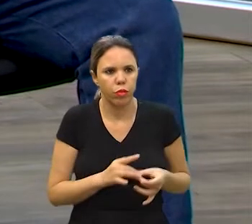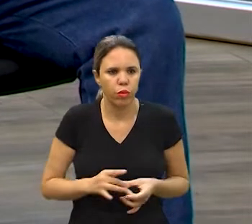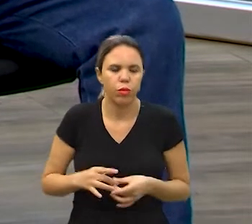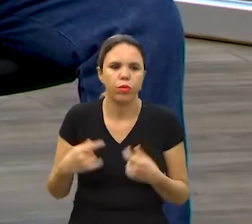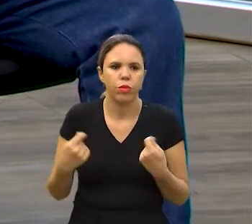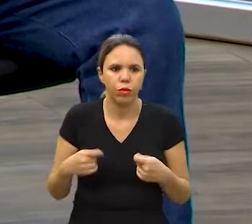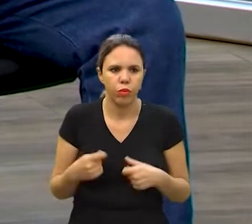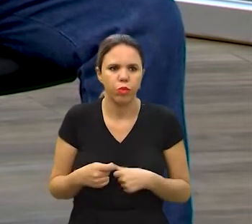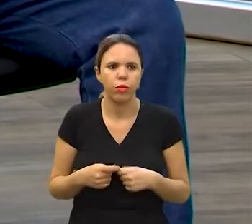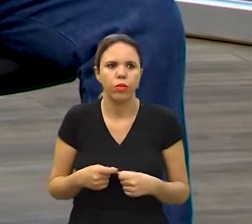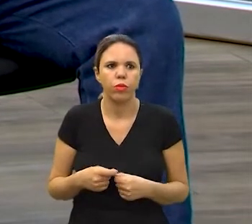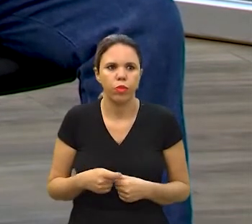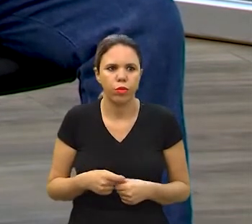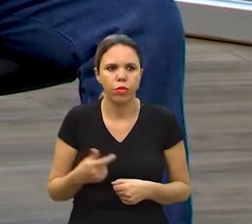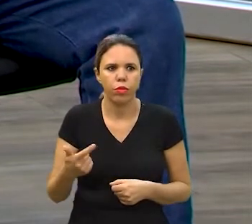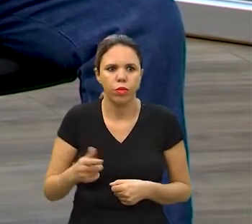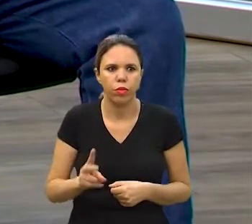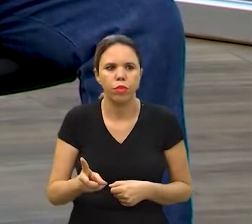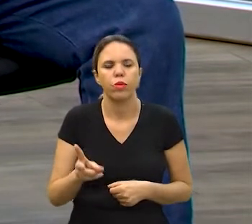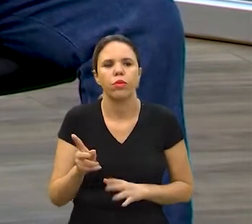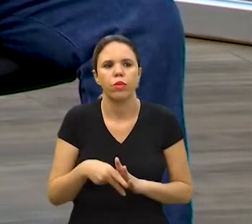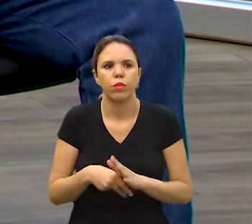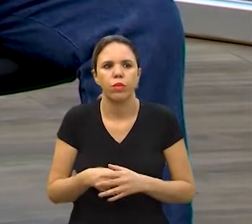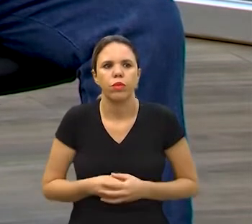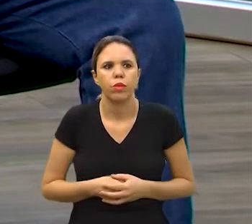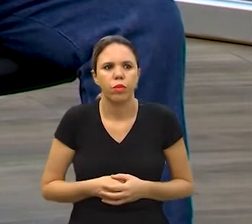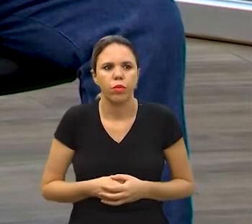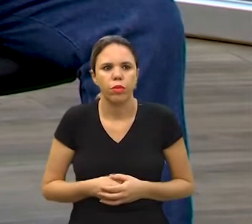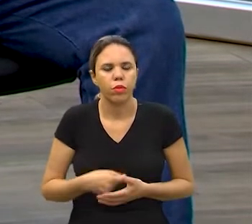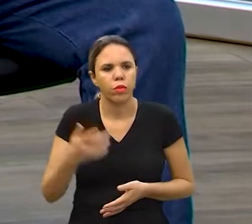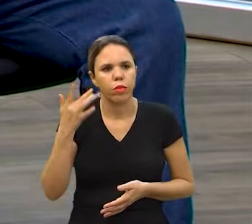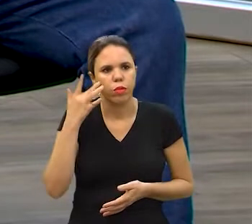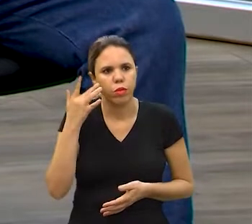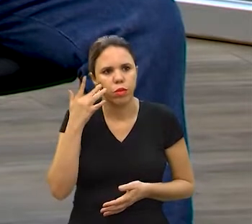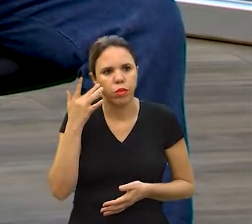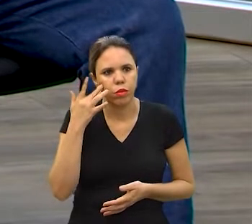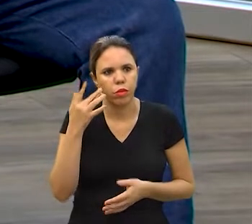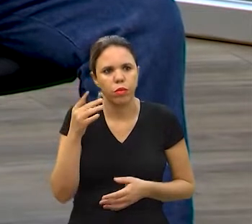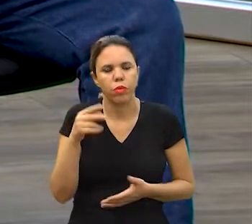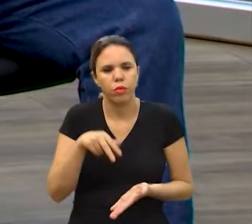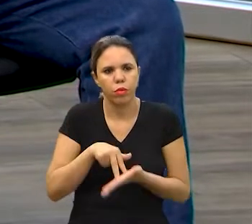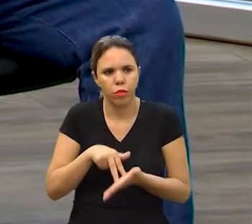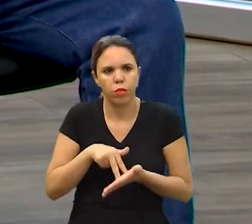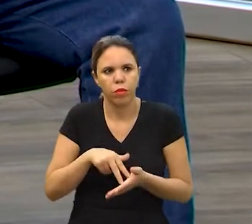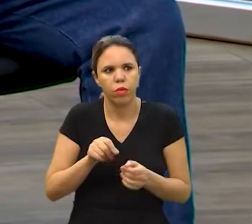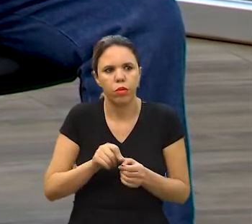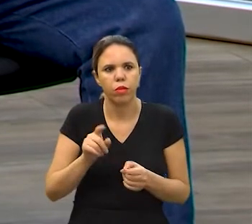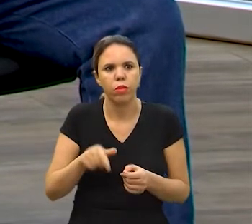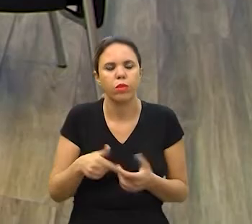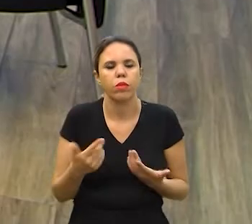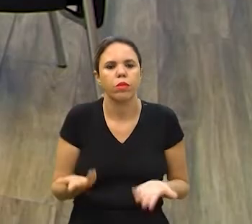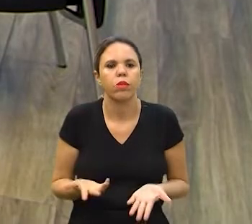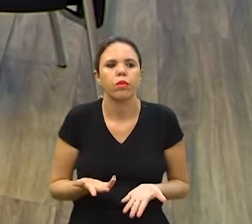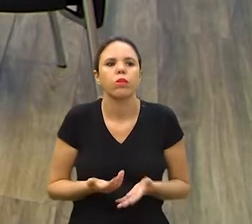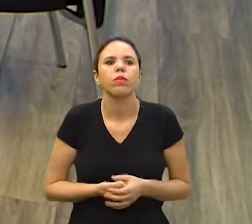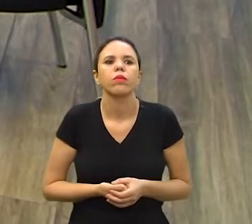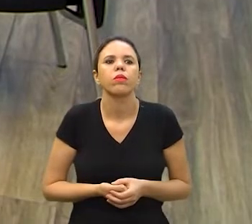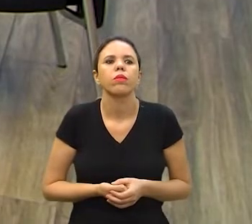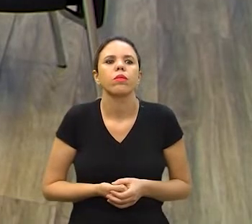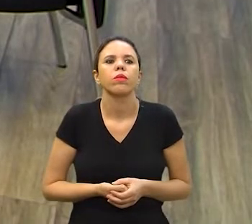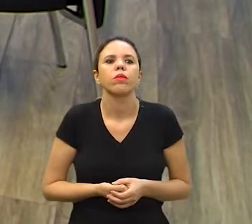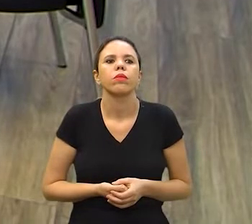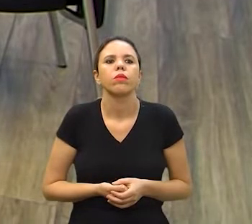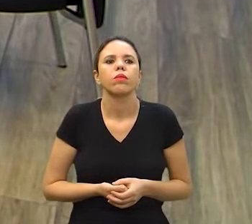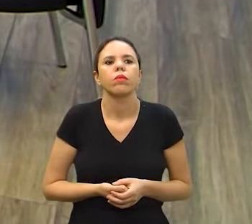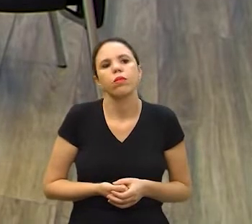união grande, isso precisa para se seguir um projeto. É uma das coisas que a gente acha muito, muito firme é fazer isso. Isso entra naquilo que o senhor